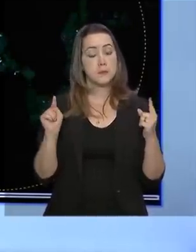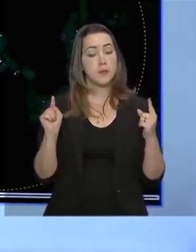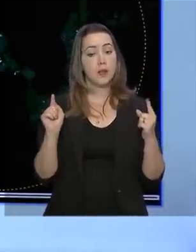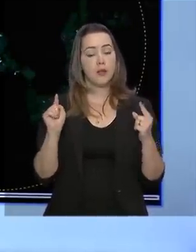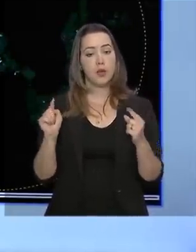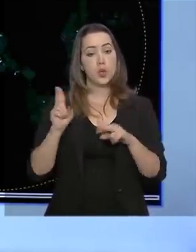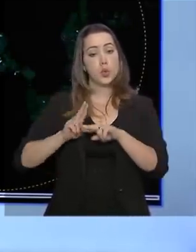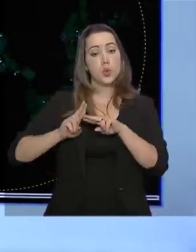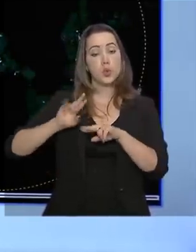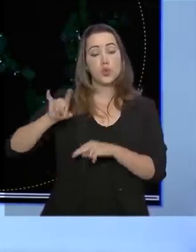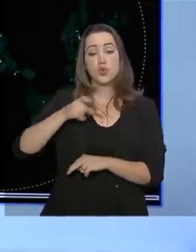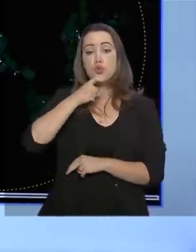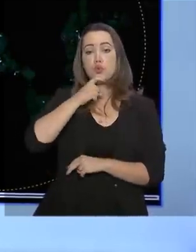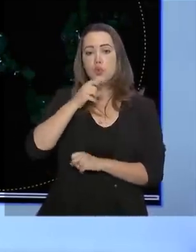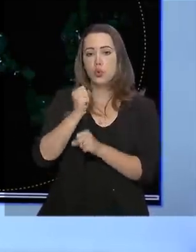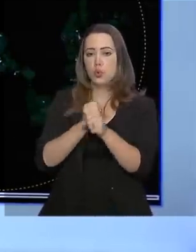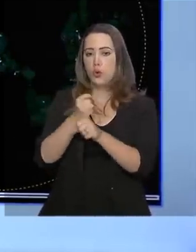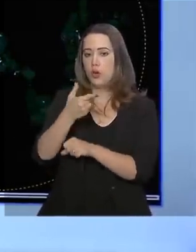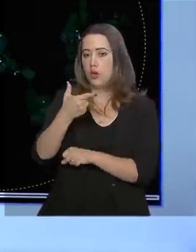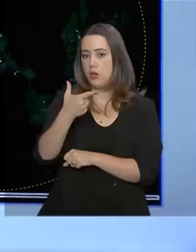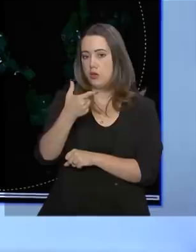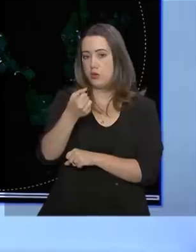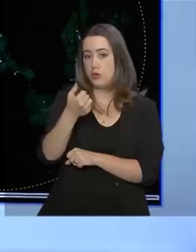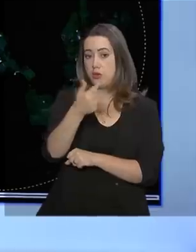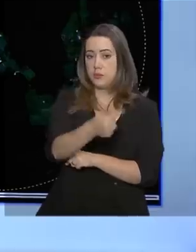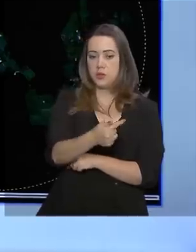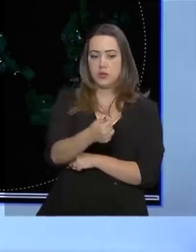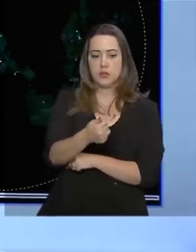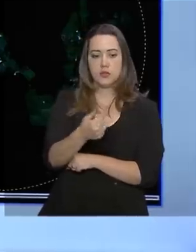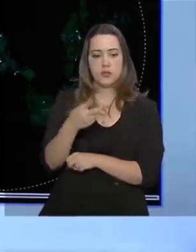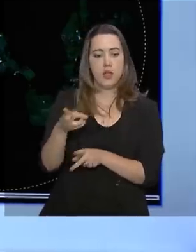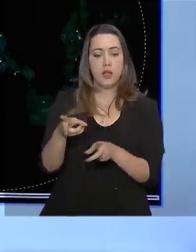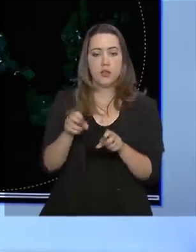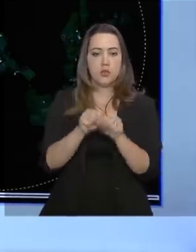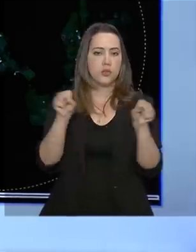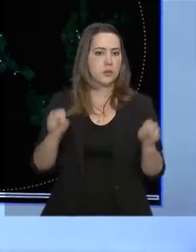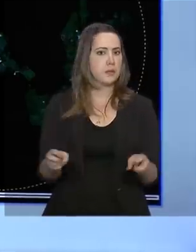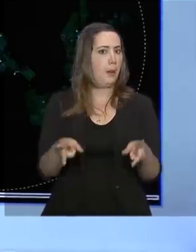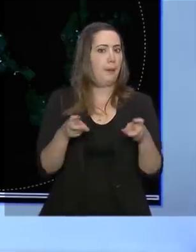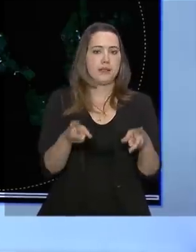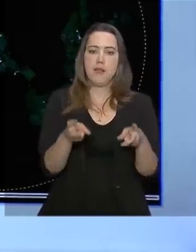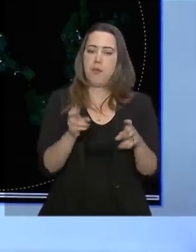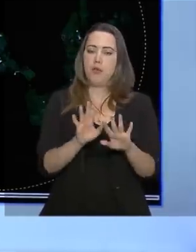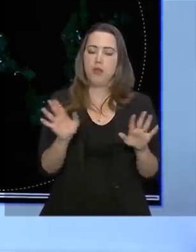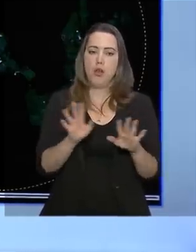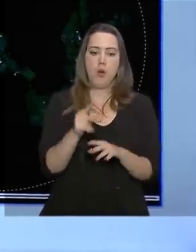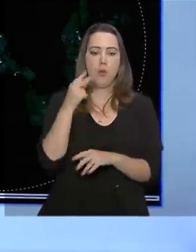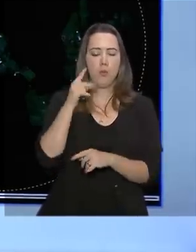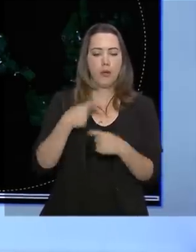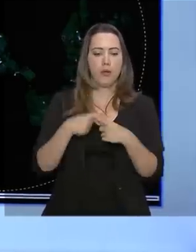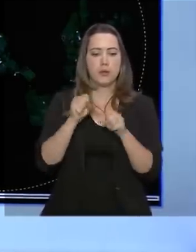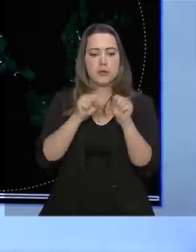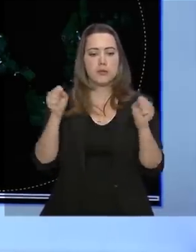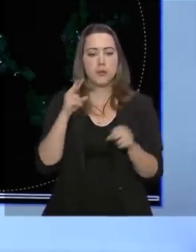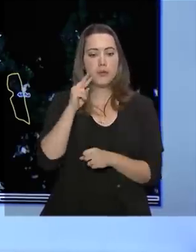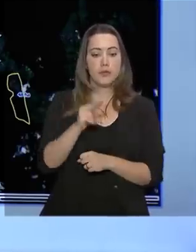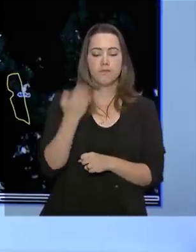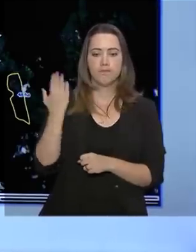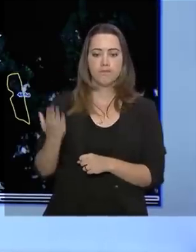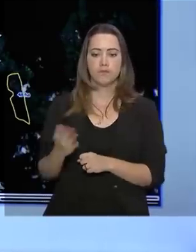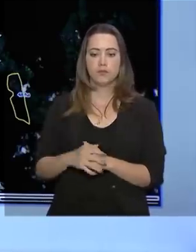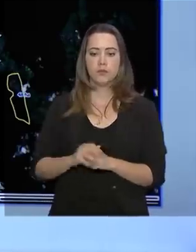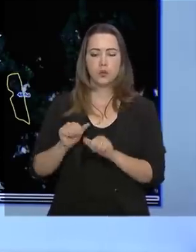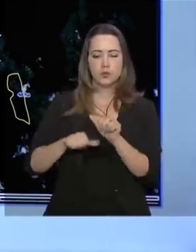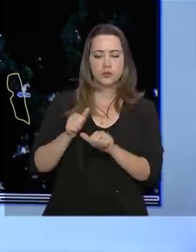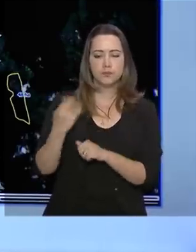de julho de 17 que não foi detectada pelo sistema e se ela como o sistema enxerga lá pode passar